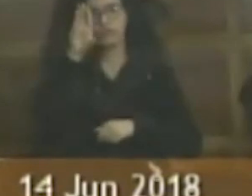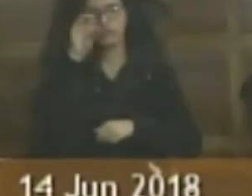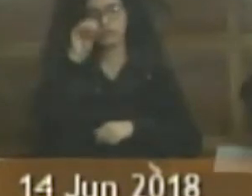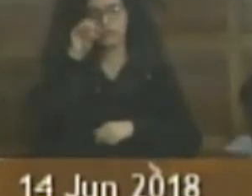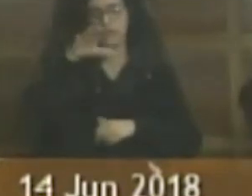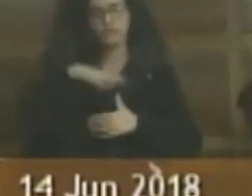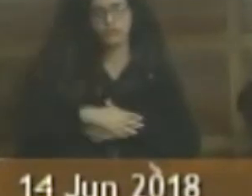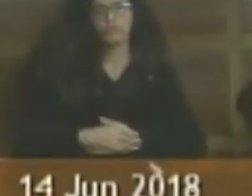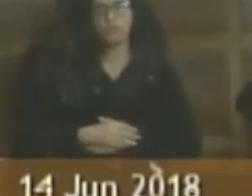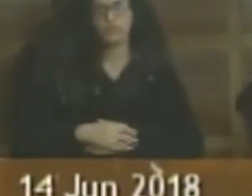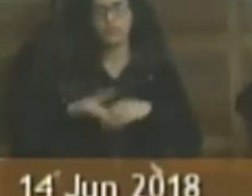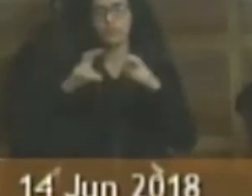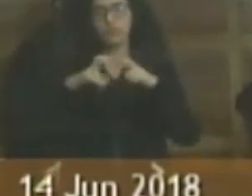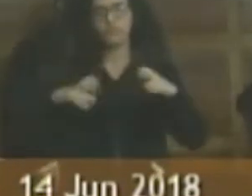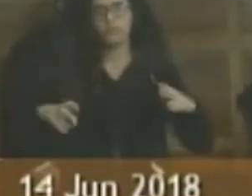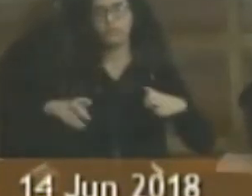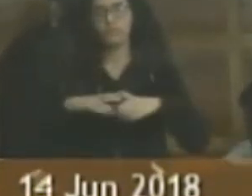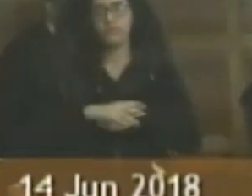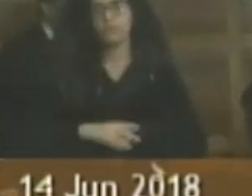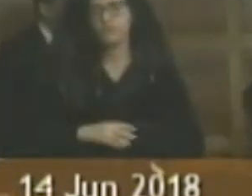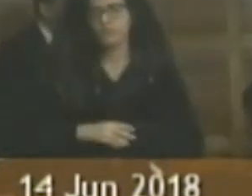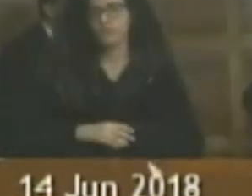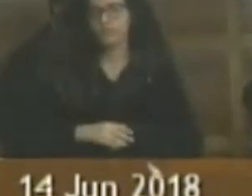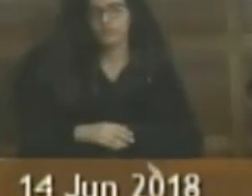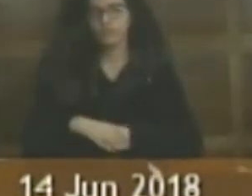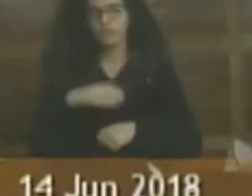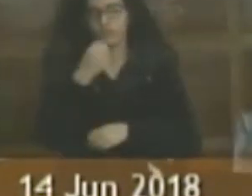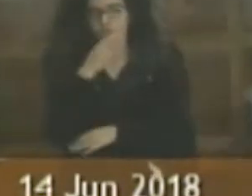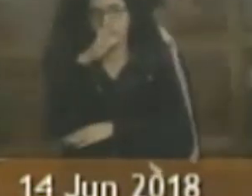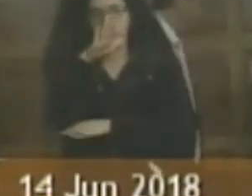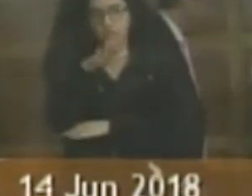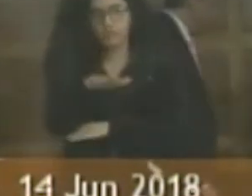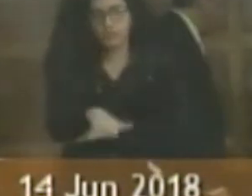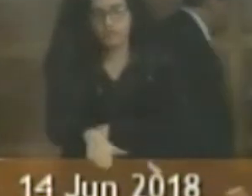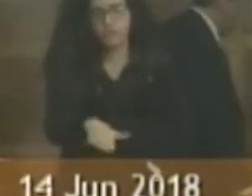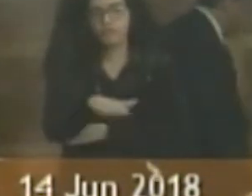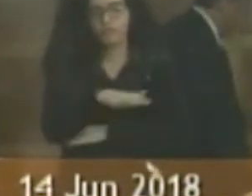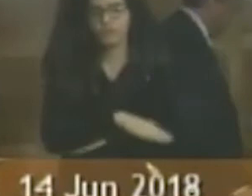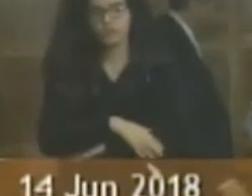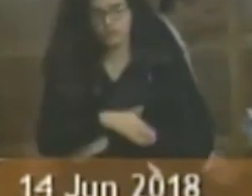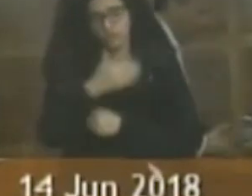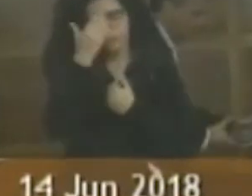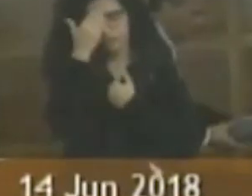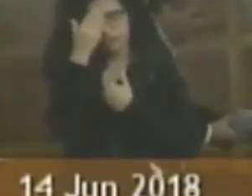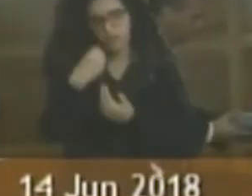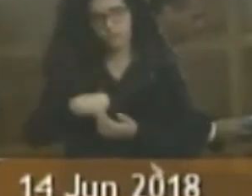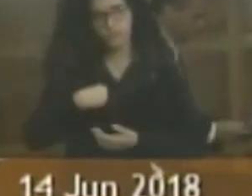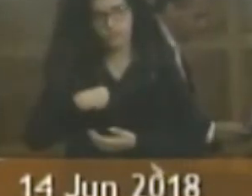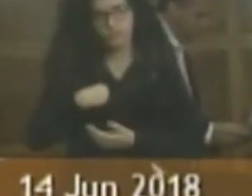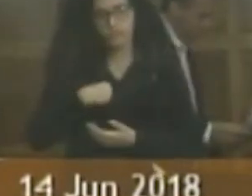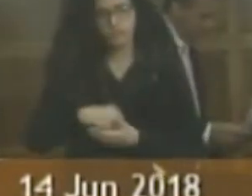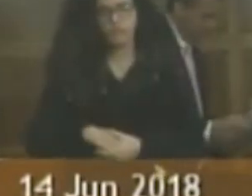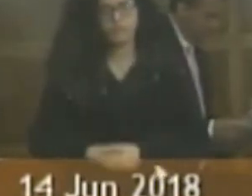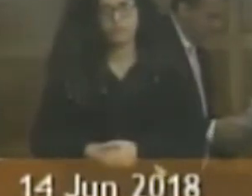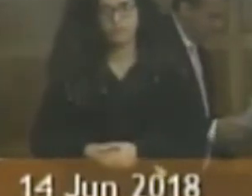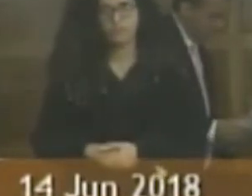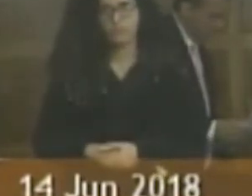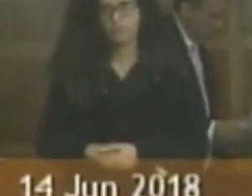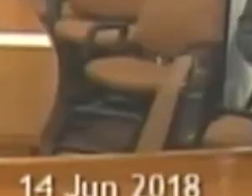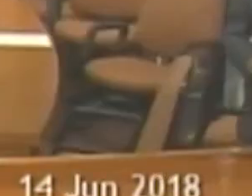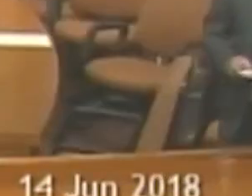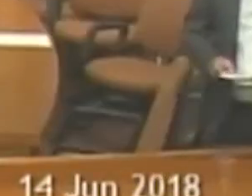9 horas, aqui no plenário, presidente Benedito Adelino. Grande abraço a todos, obrigado pela presença, fiquem todos com Deus.